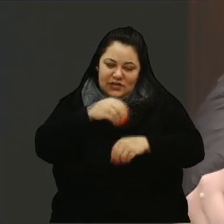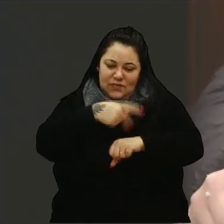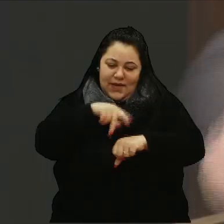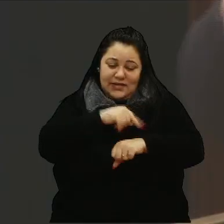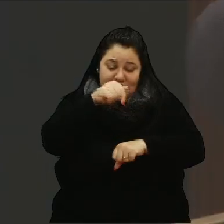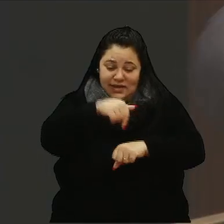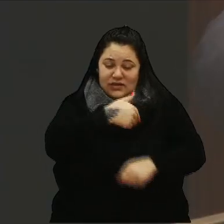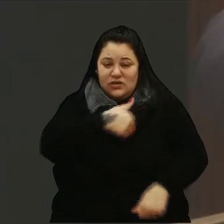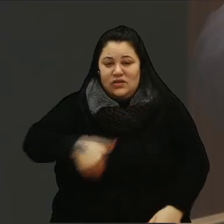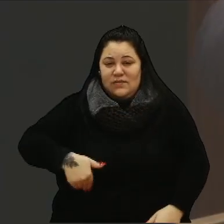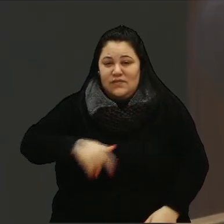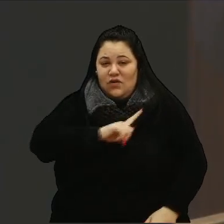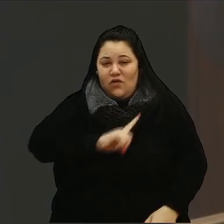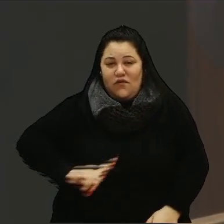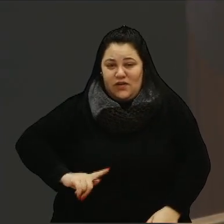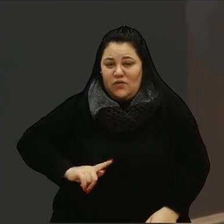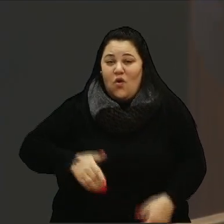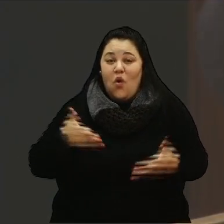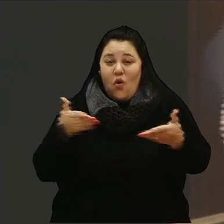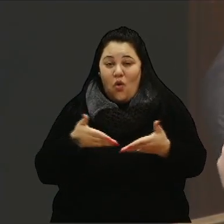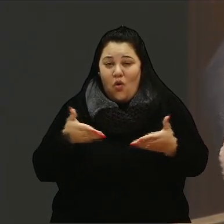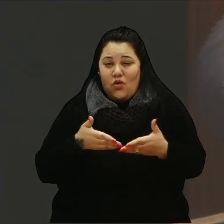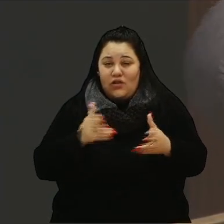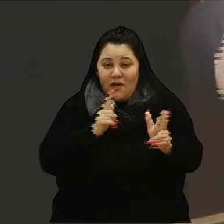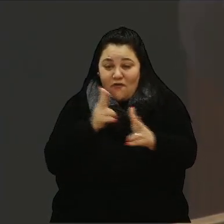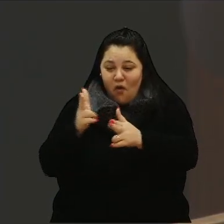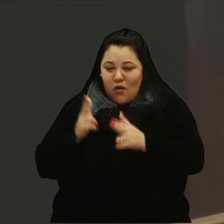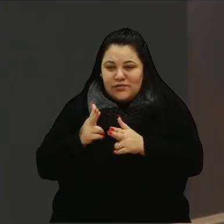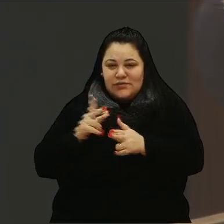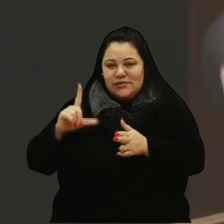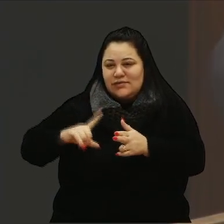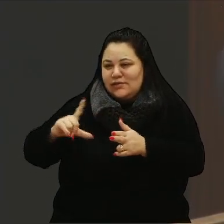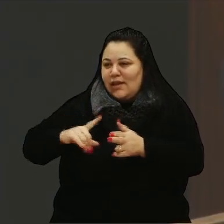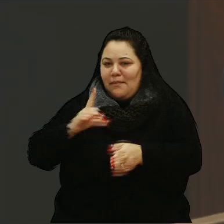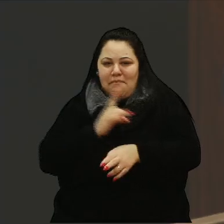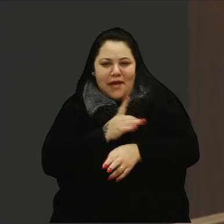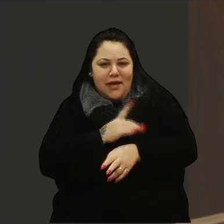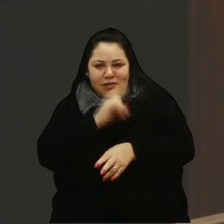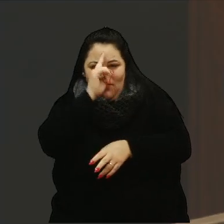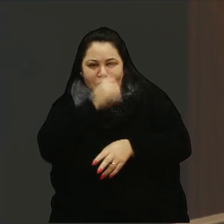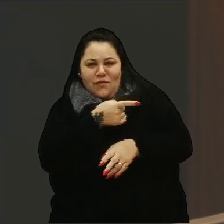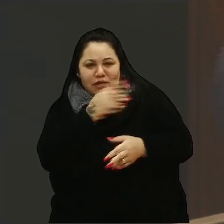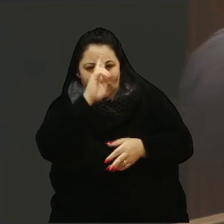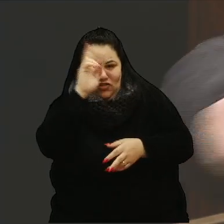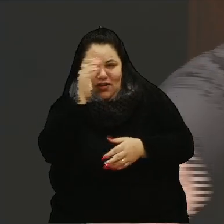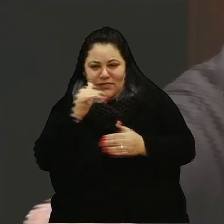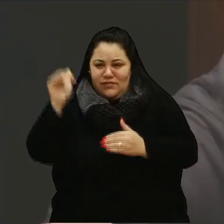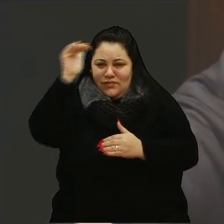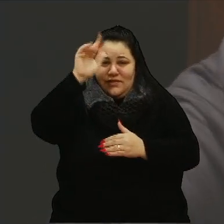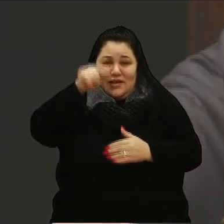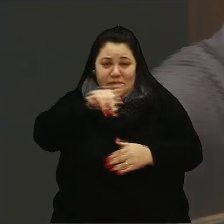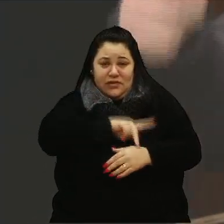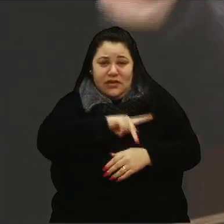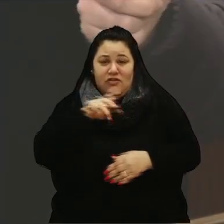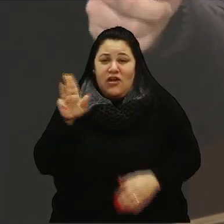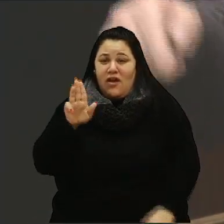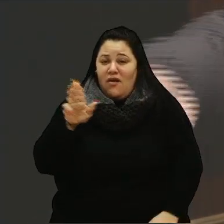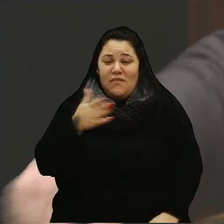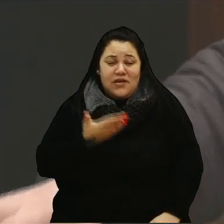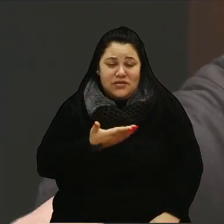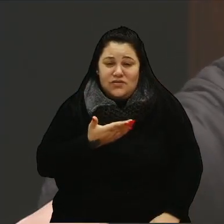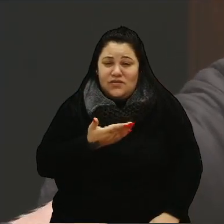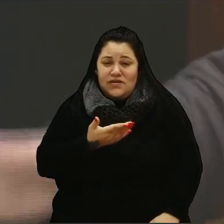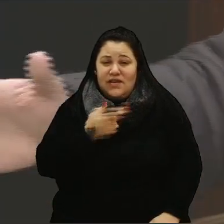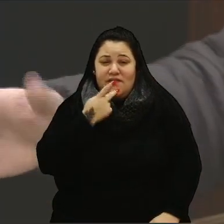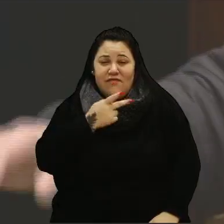governo. Porque hoje as Forças Armadas estão acadeladas por este comandante em chefe supremo, que é o presidente da República, que impõe essa